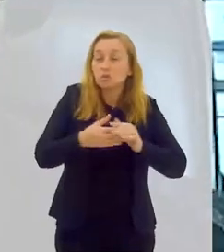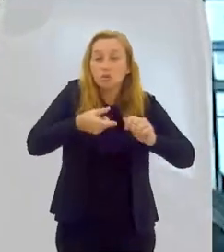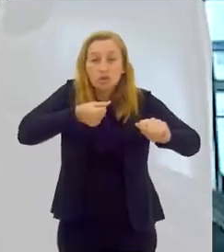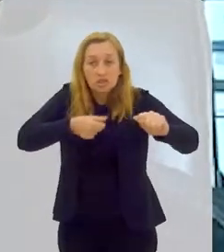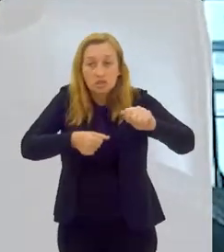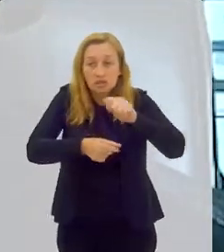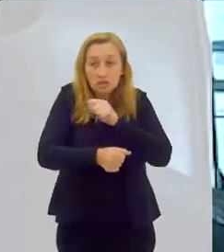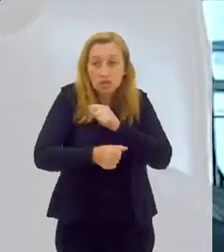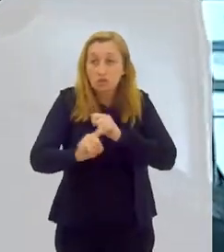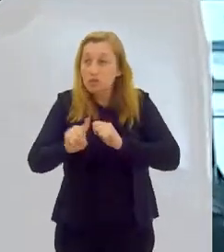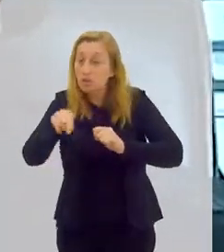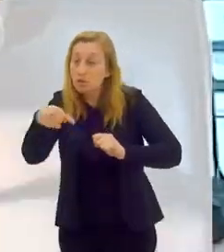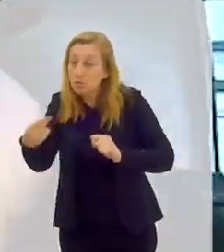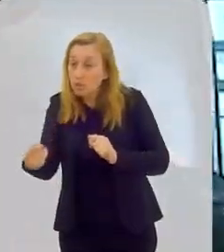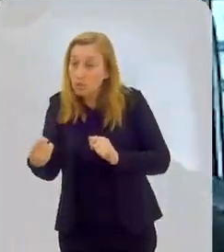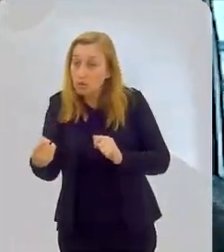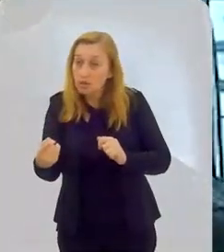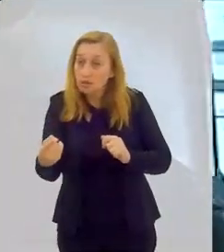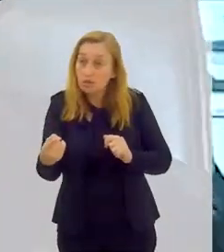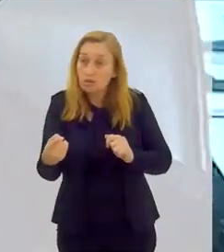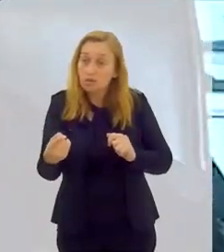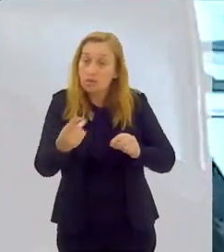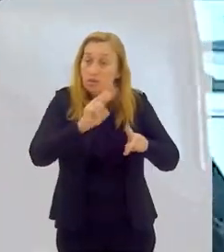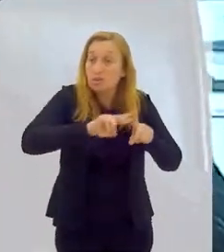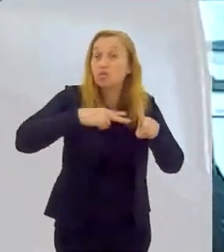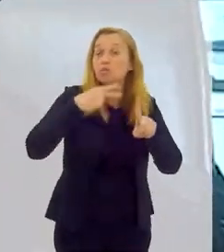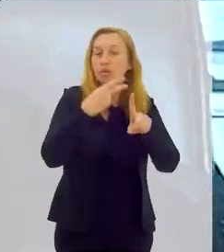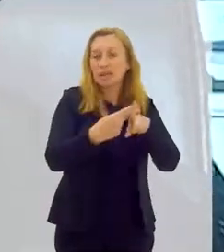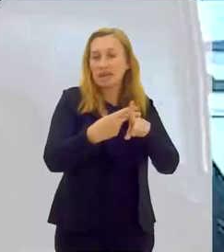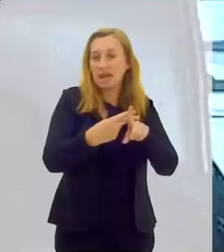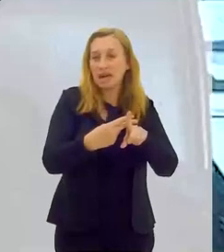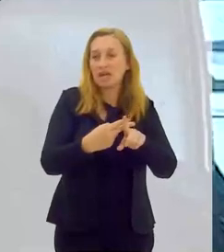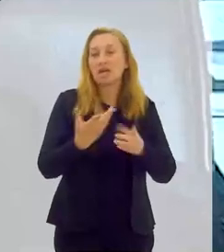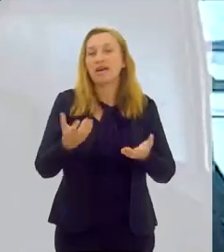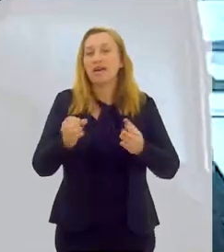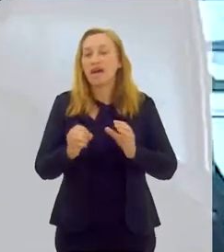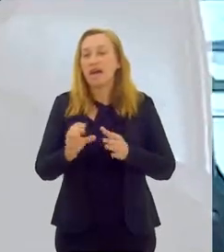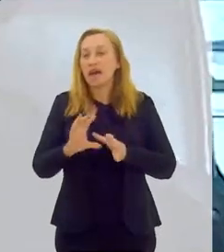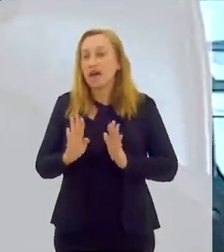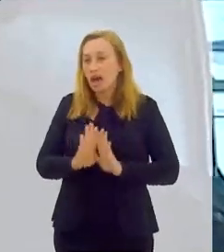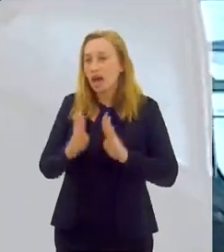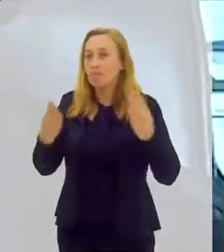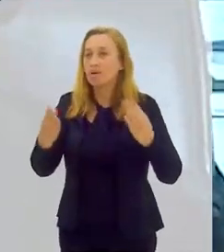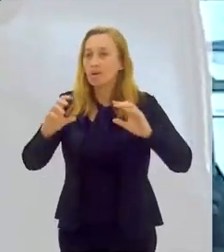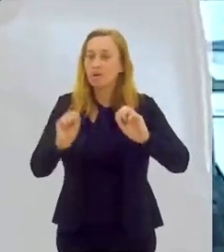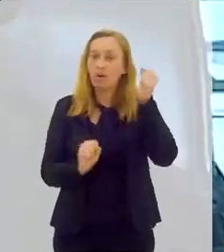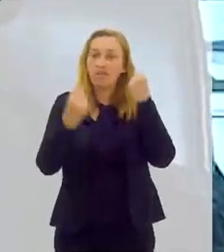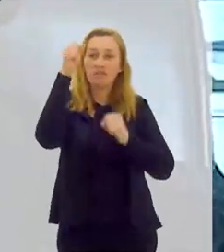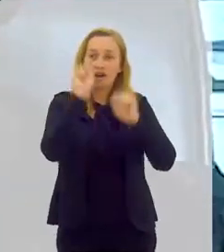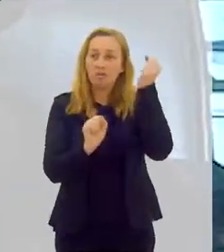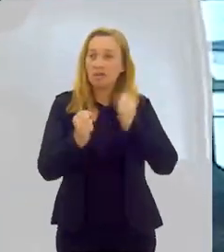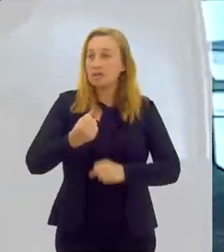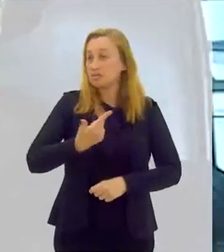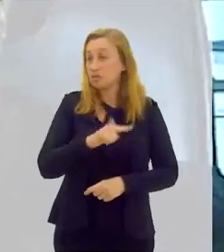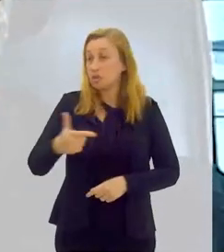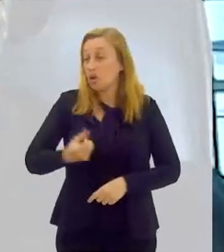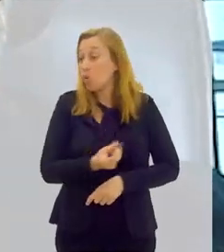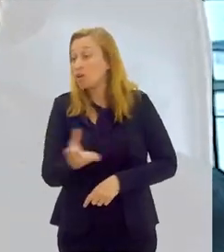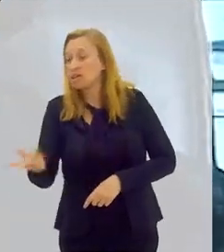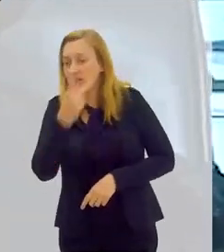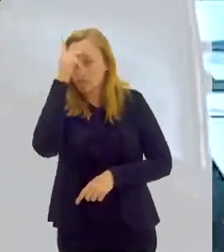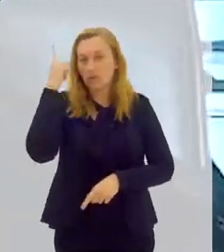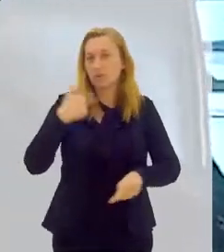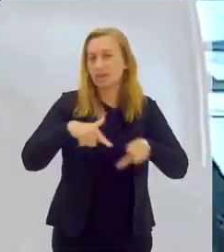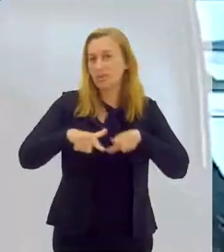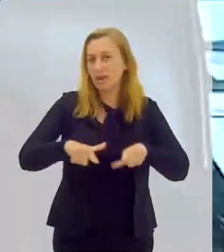esses investimentos depois possam ser realmente colocados. Não adianta abrir uma fábrica se a gente não tem a quantidade de pessoas